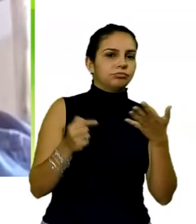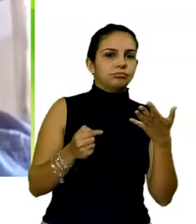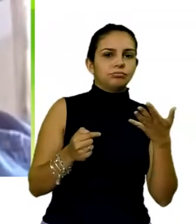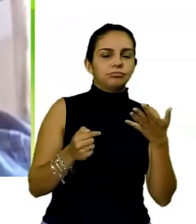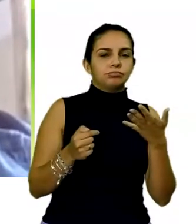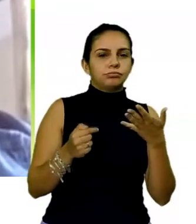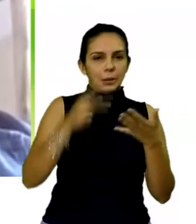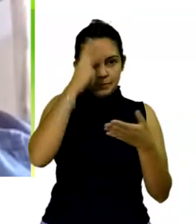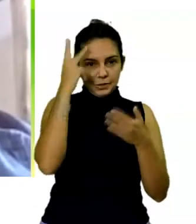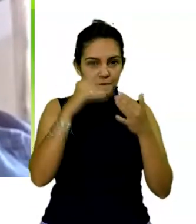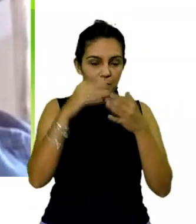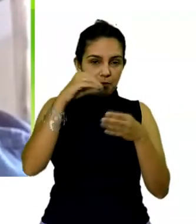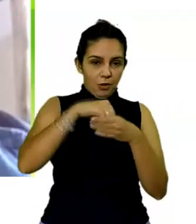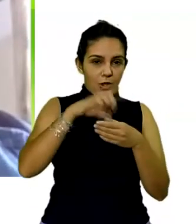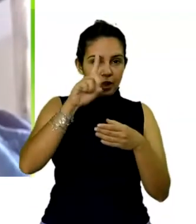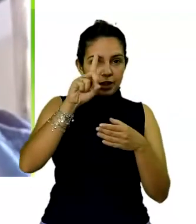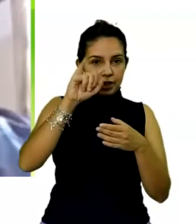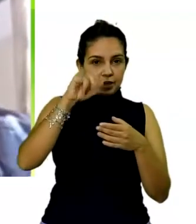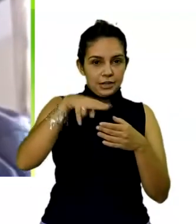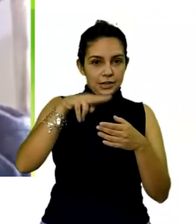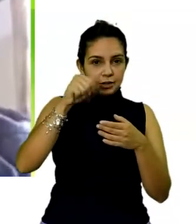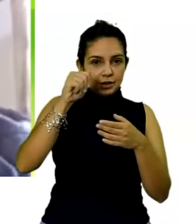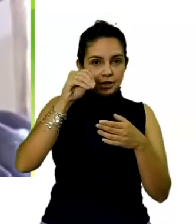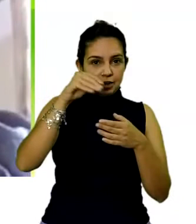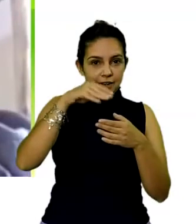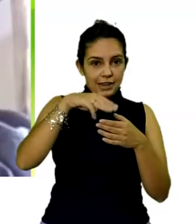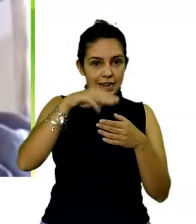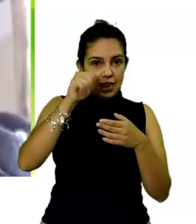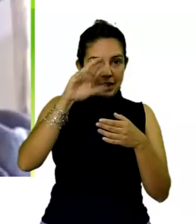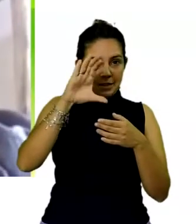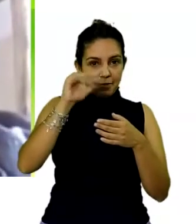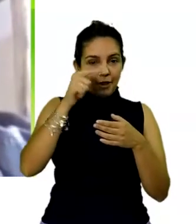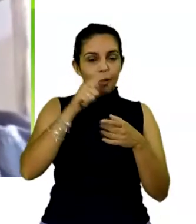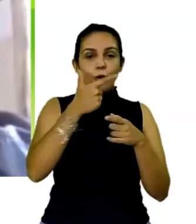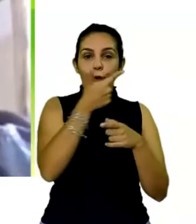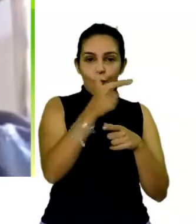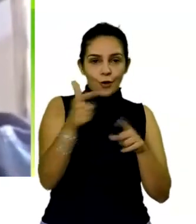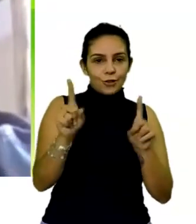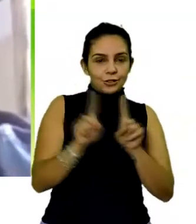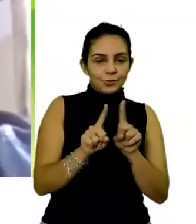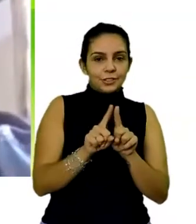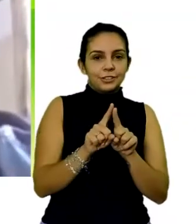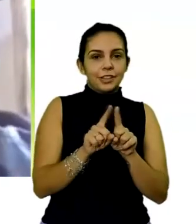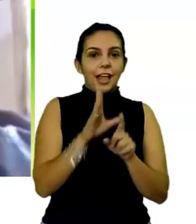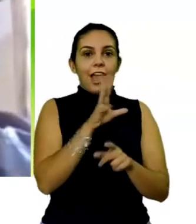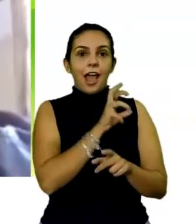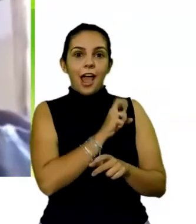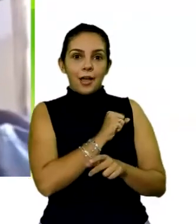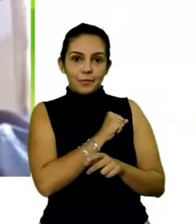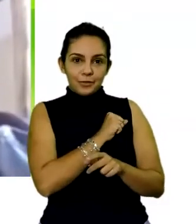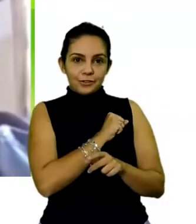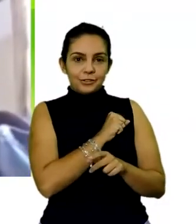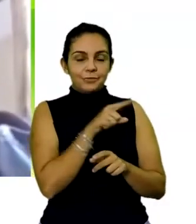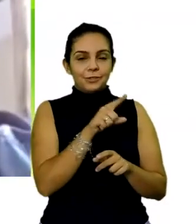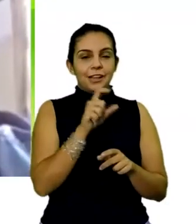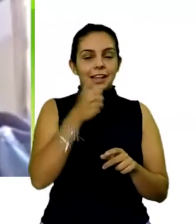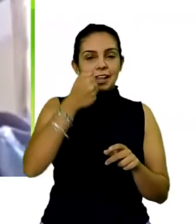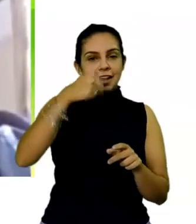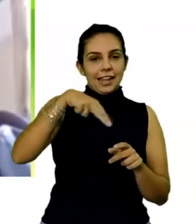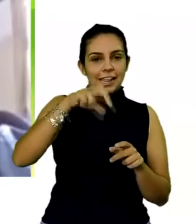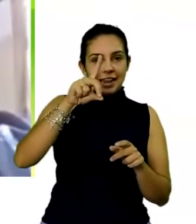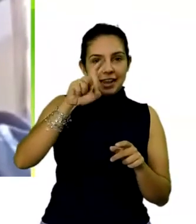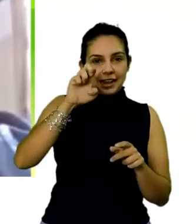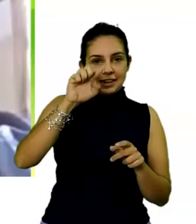vários dinamarqueses e, como todos os outros dinamarqueses, são apaixonados por Andersen.